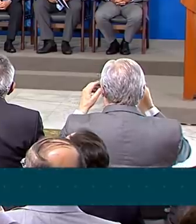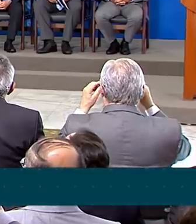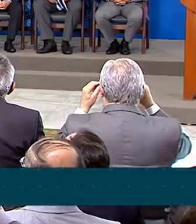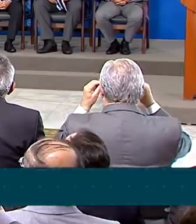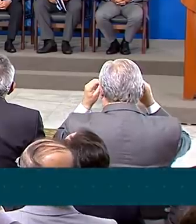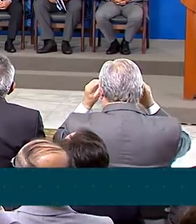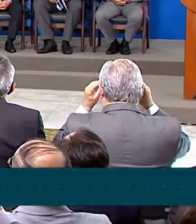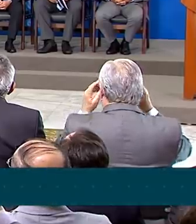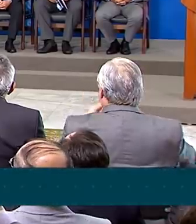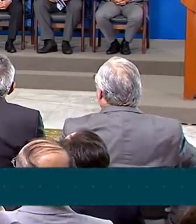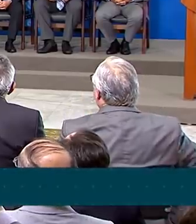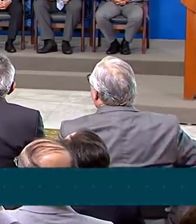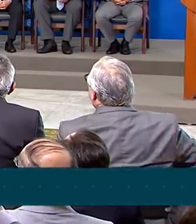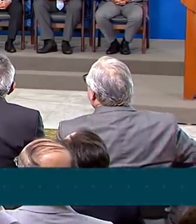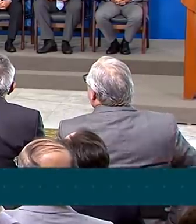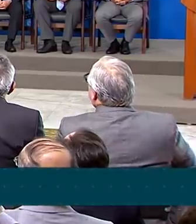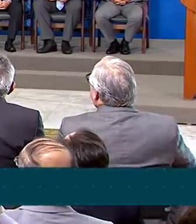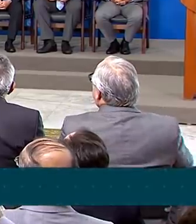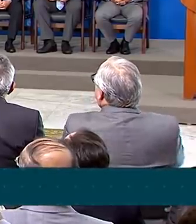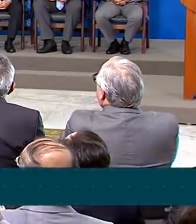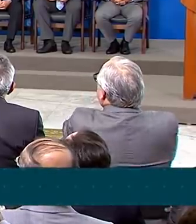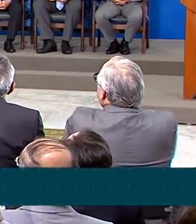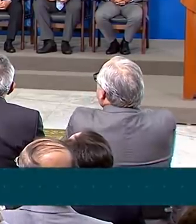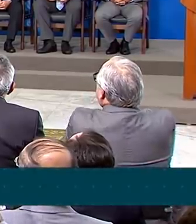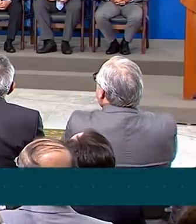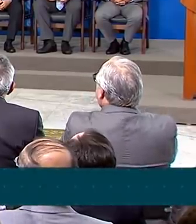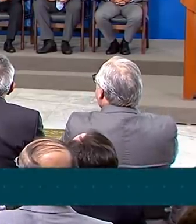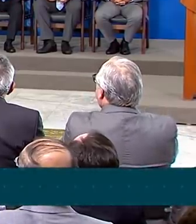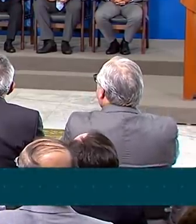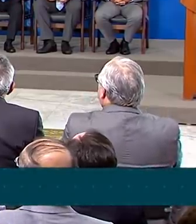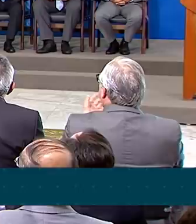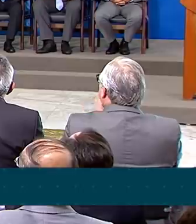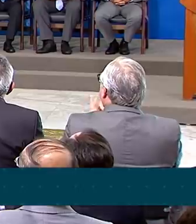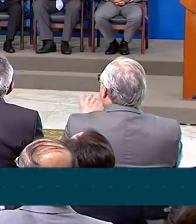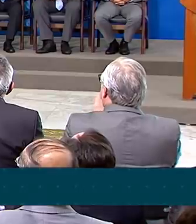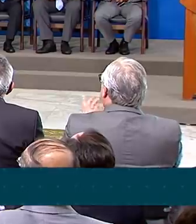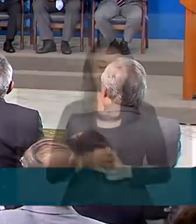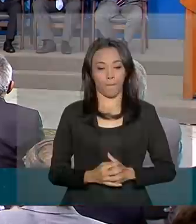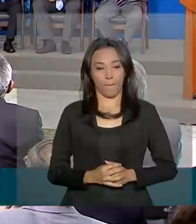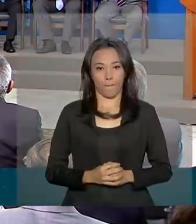câmara e pelo meio a zero no senado a questão do pln